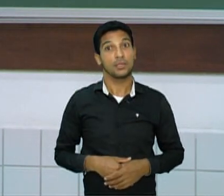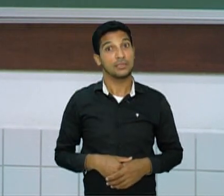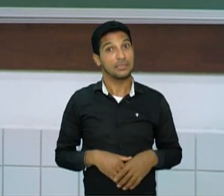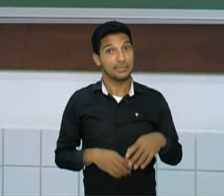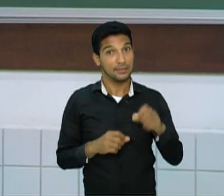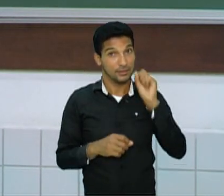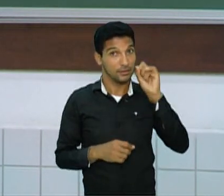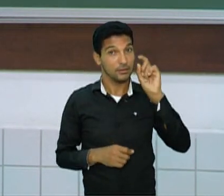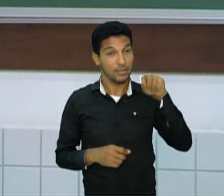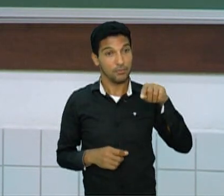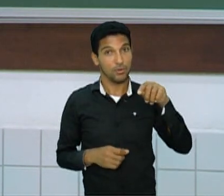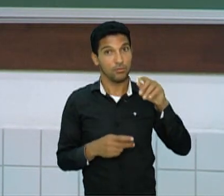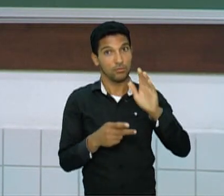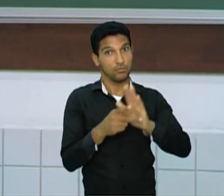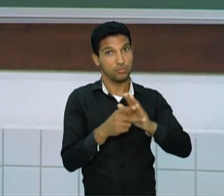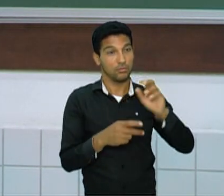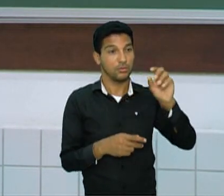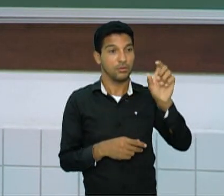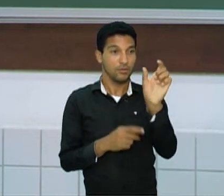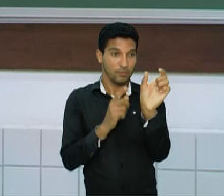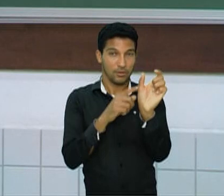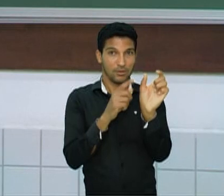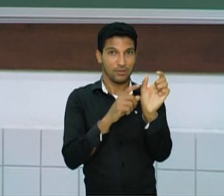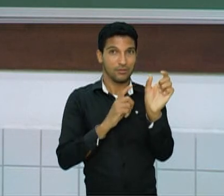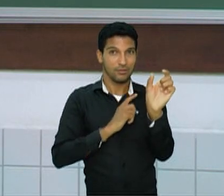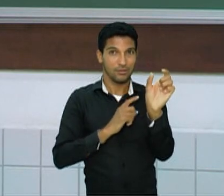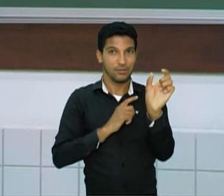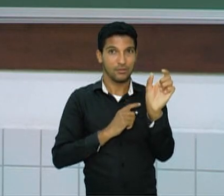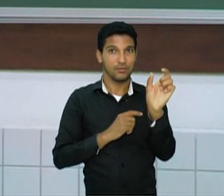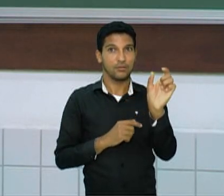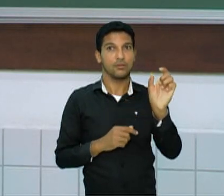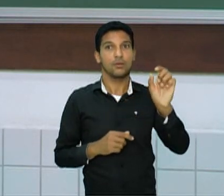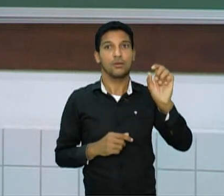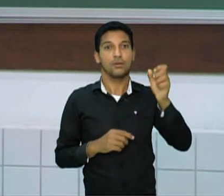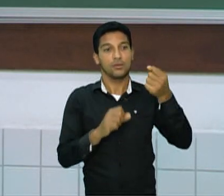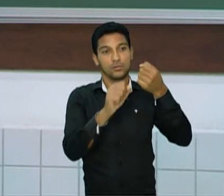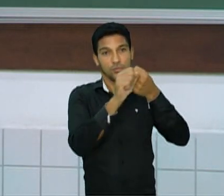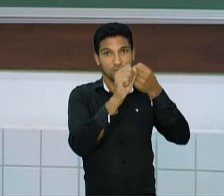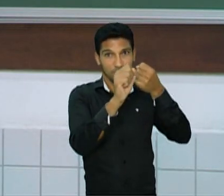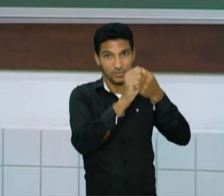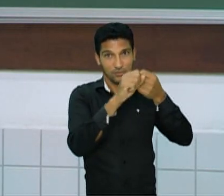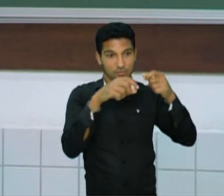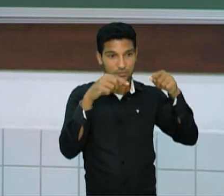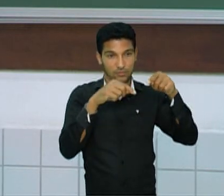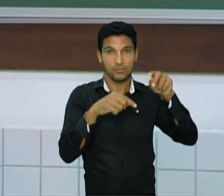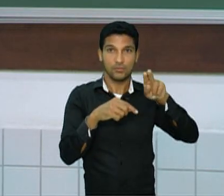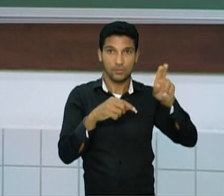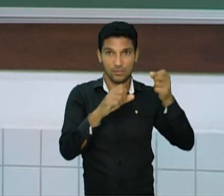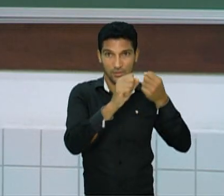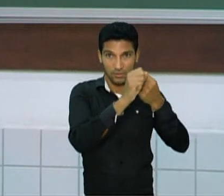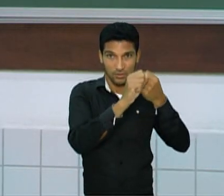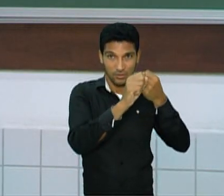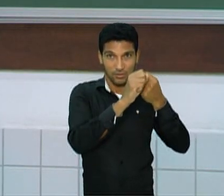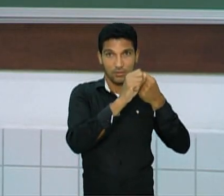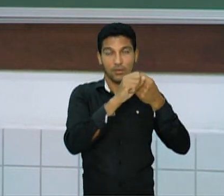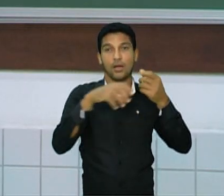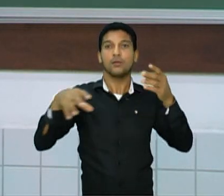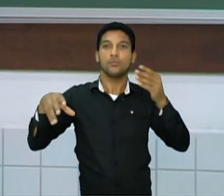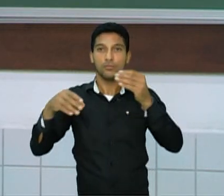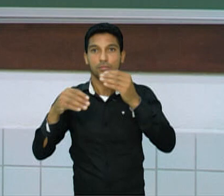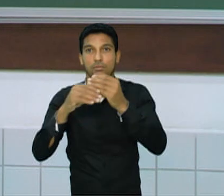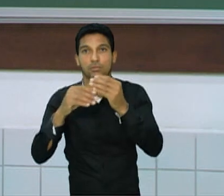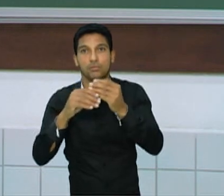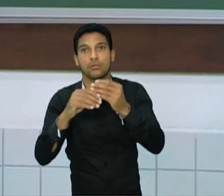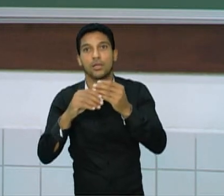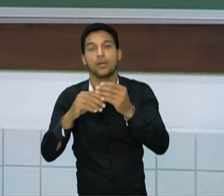nome? Complemento nominal. Oração subordinada, substantiva, completiva nominal. Tá? Se você sabe a preposição, você já matou duas